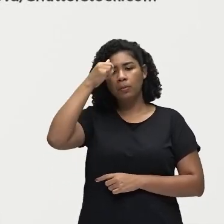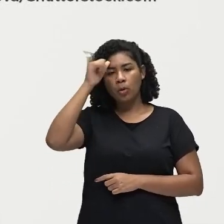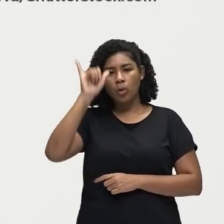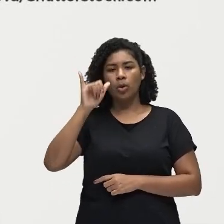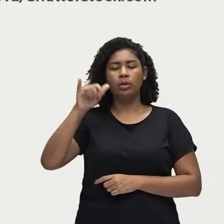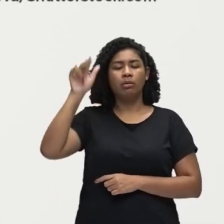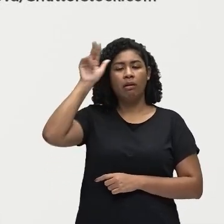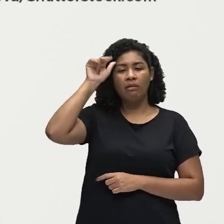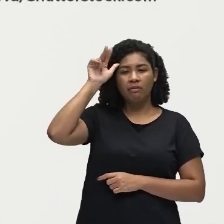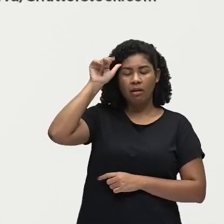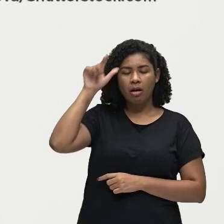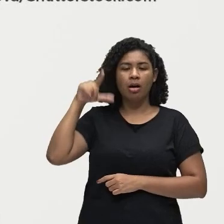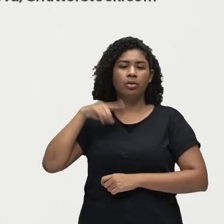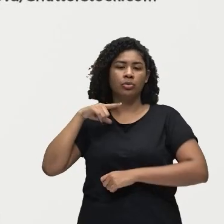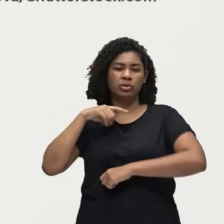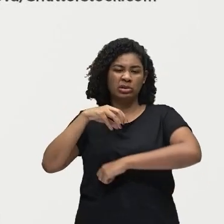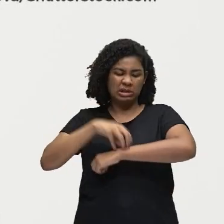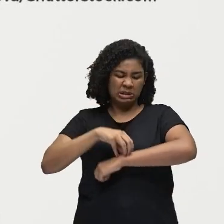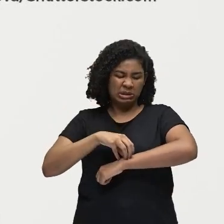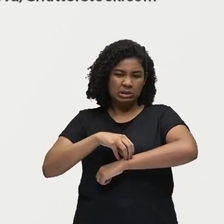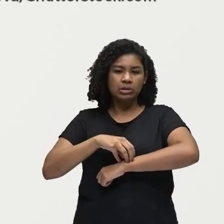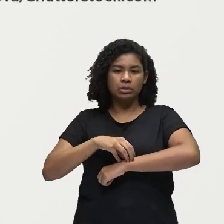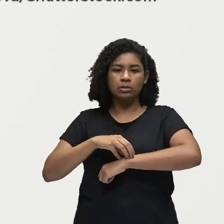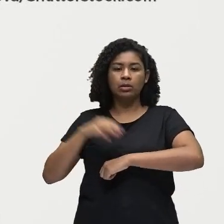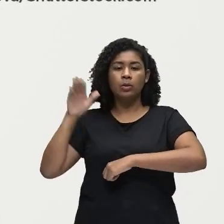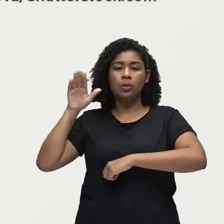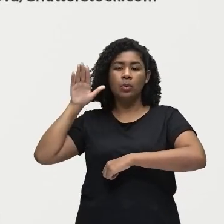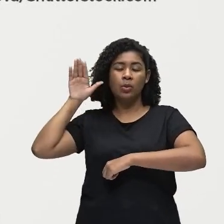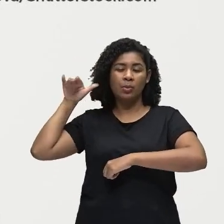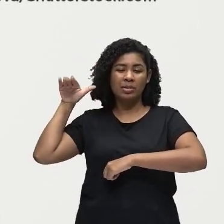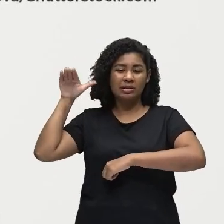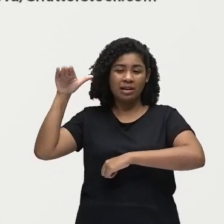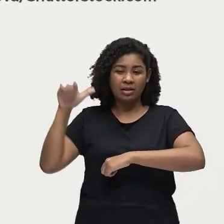acabam beneficiando o